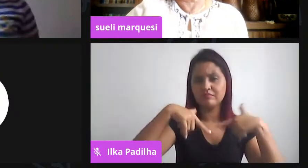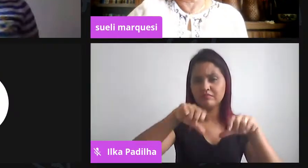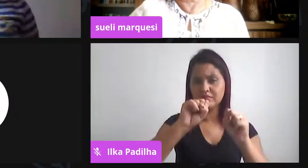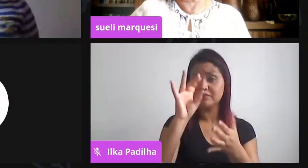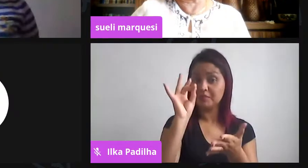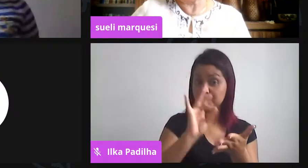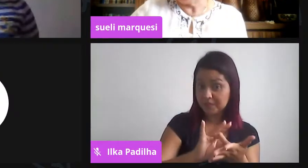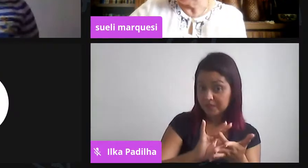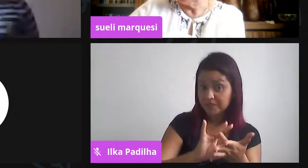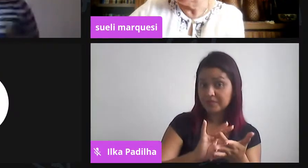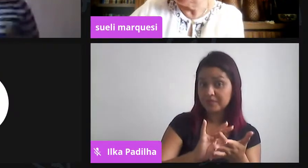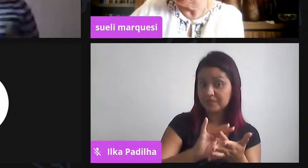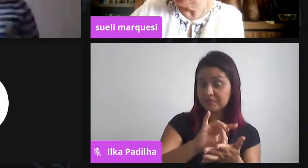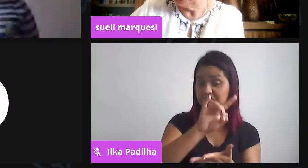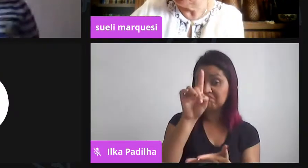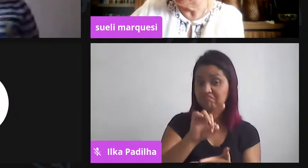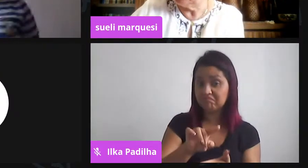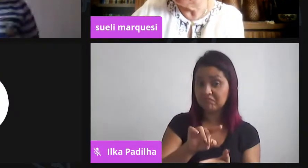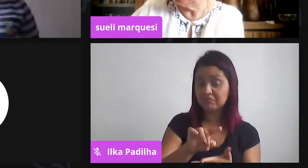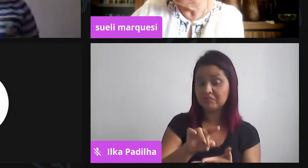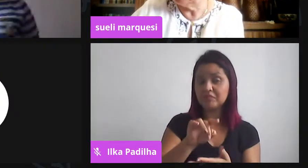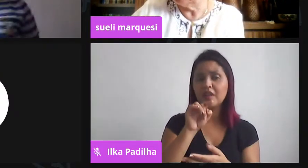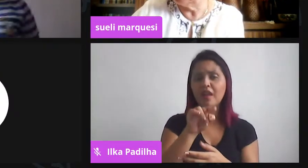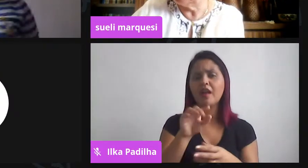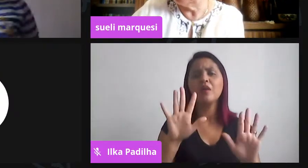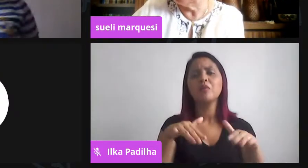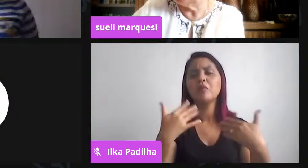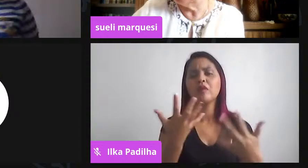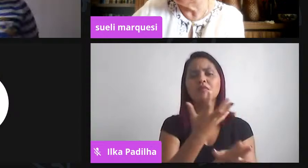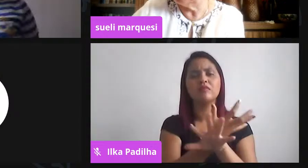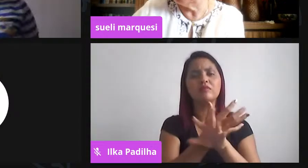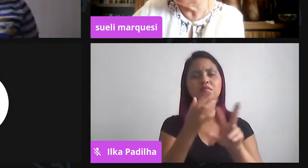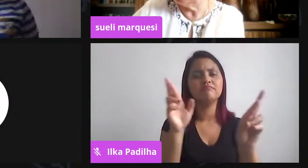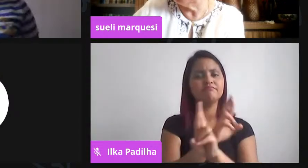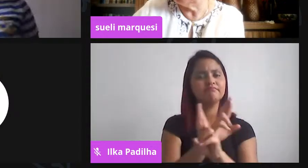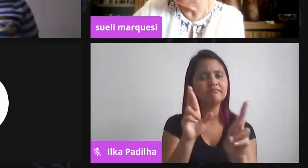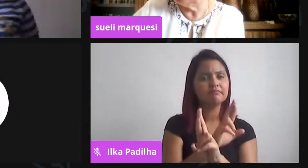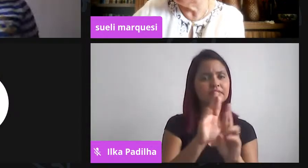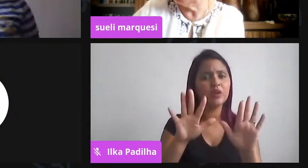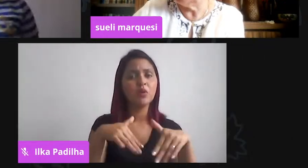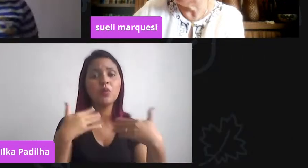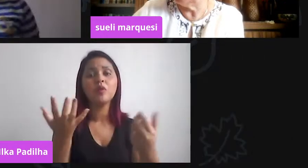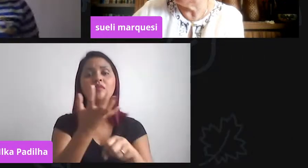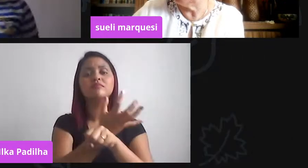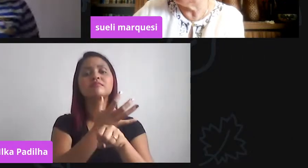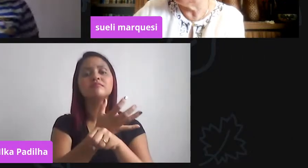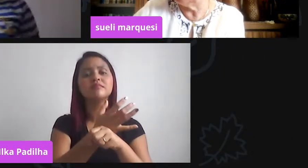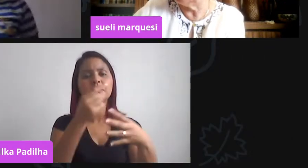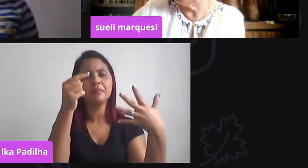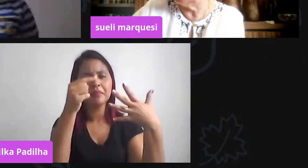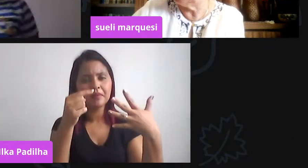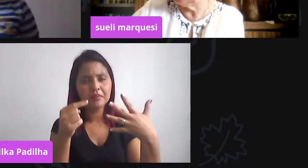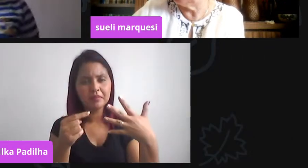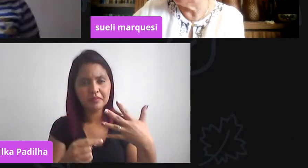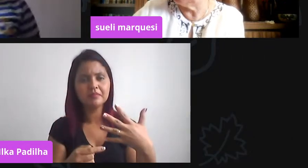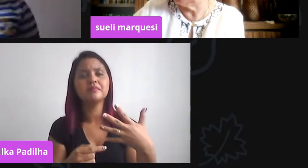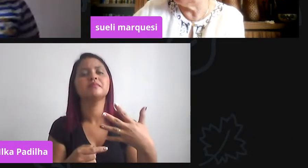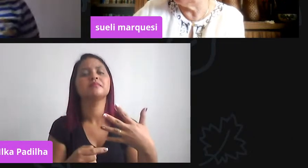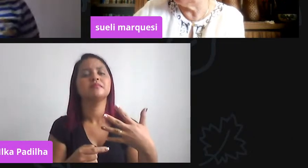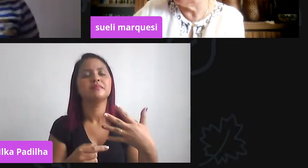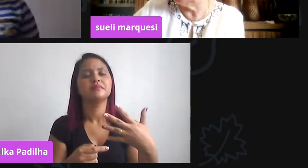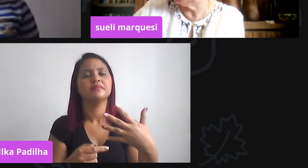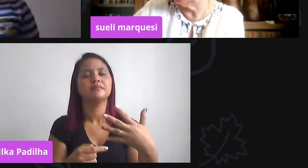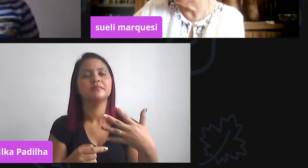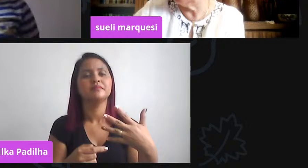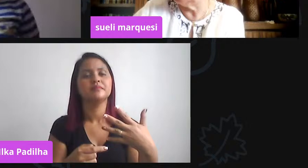Com quais disciplinas ela se relaciona e sobre quais disciplinas ela empresta o seu